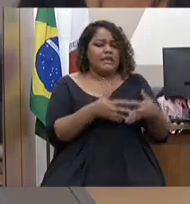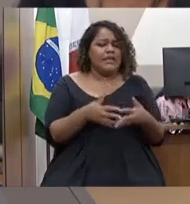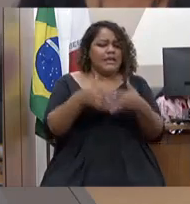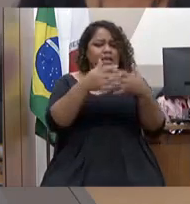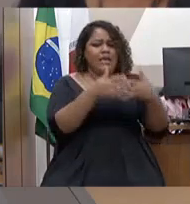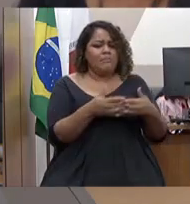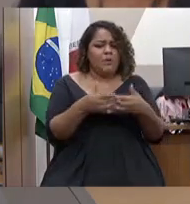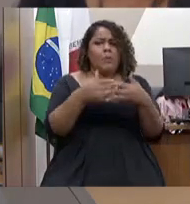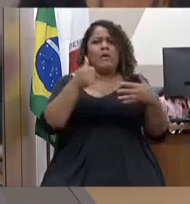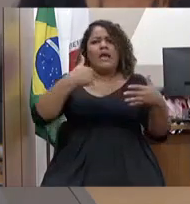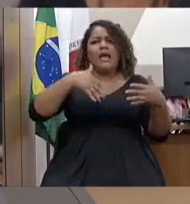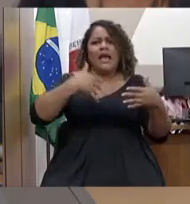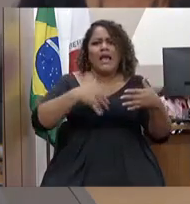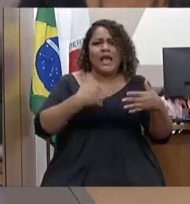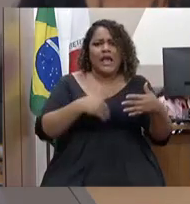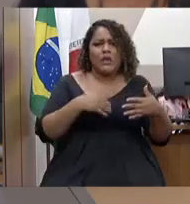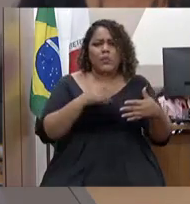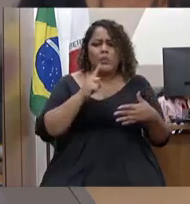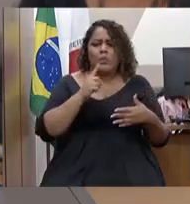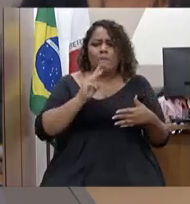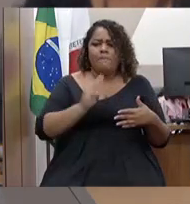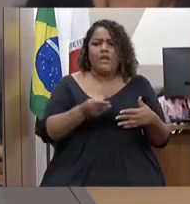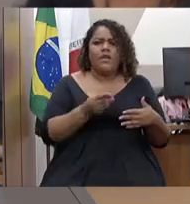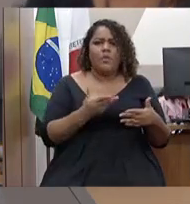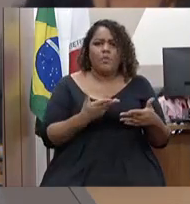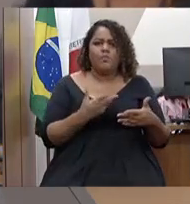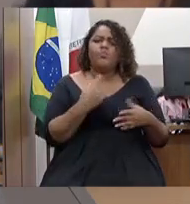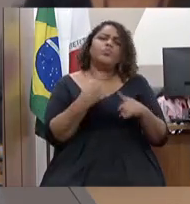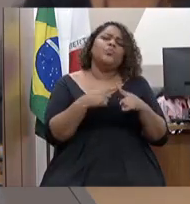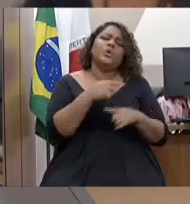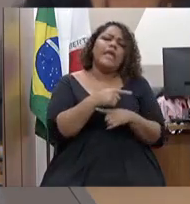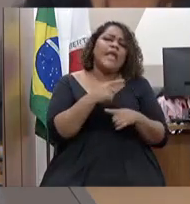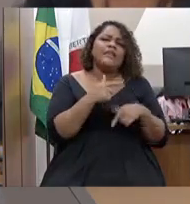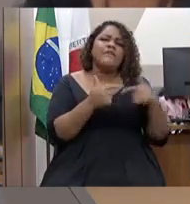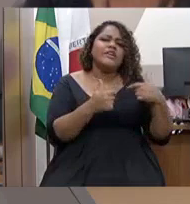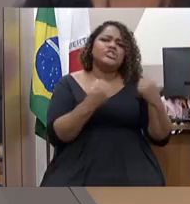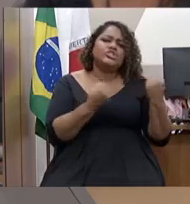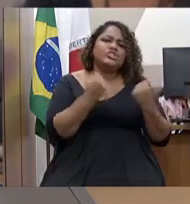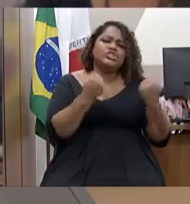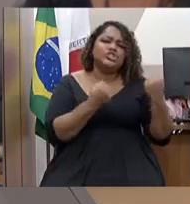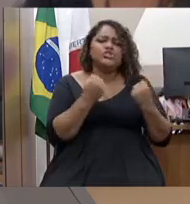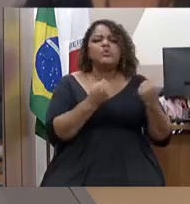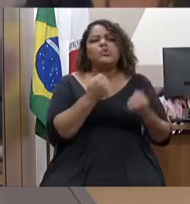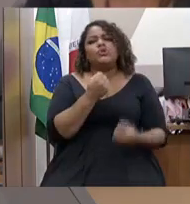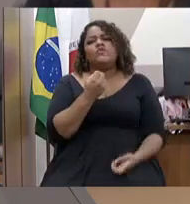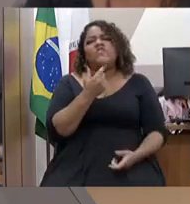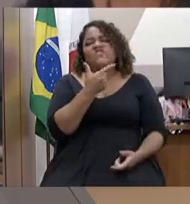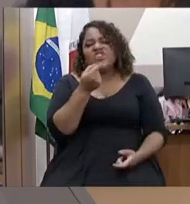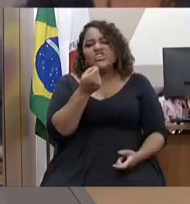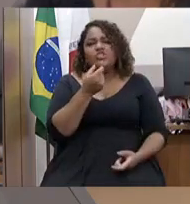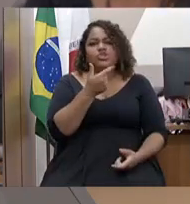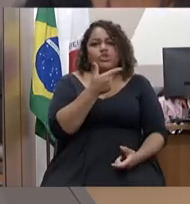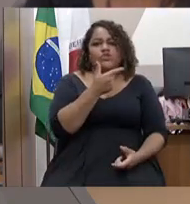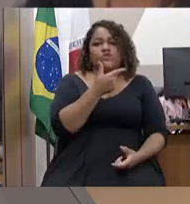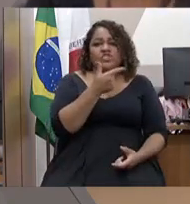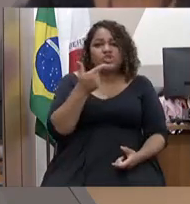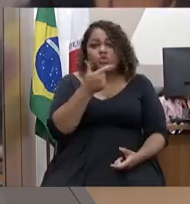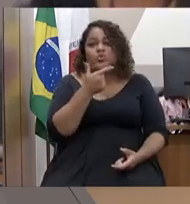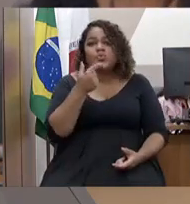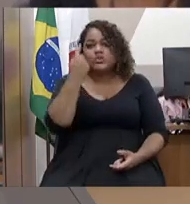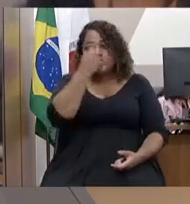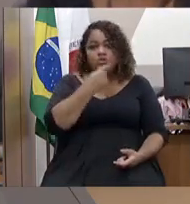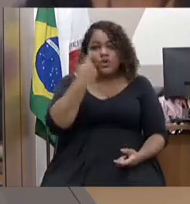lá né Por que que ele vai dirigir 22 horas por dia 20 horas por dia Porque é o único jeito dele ganhar dinheiro para